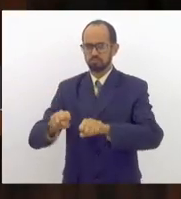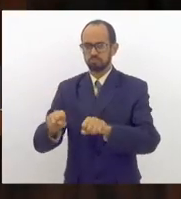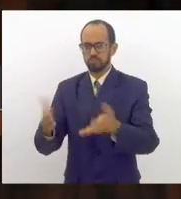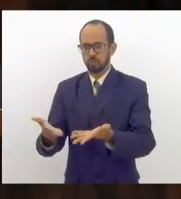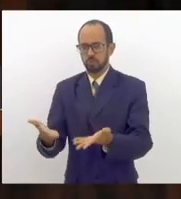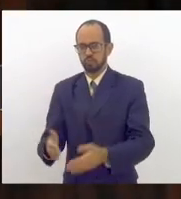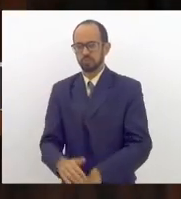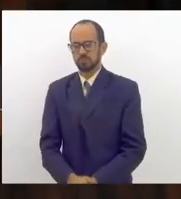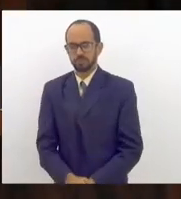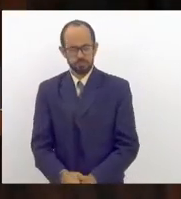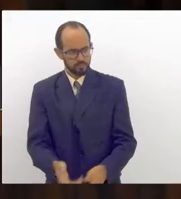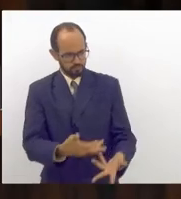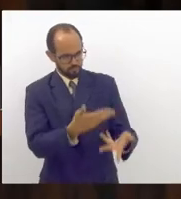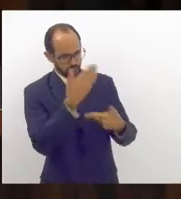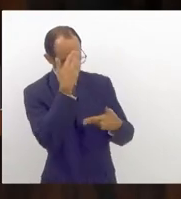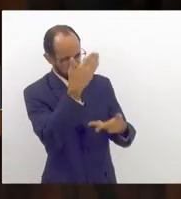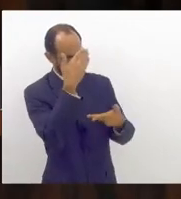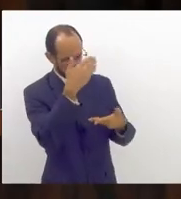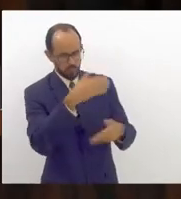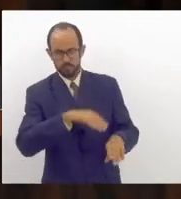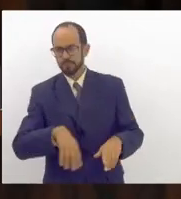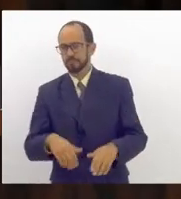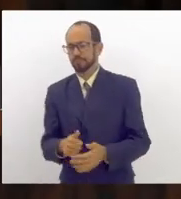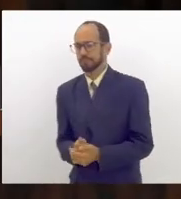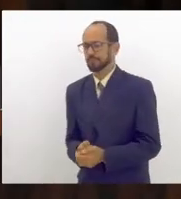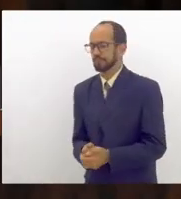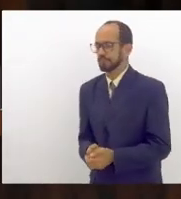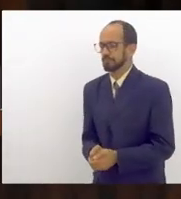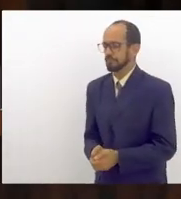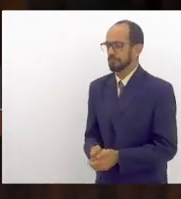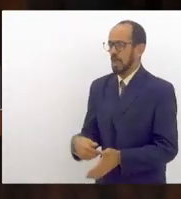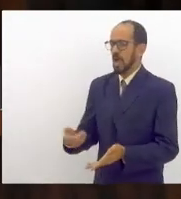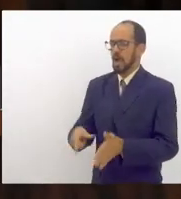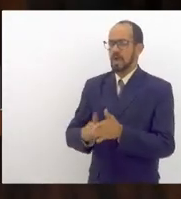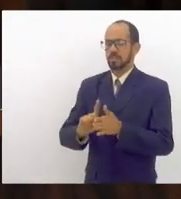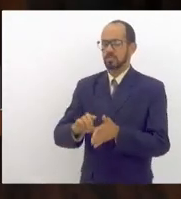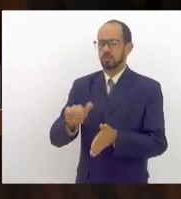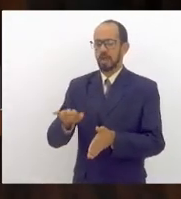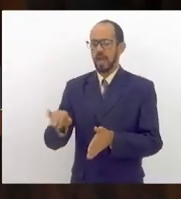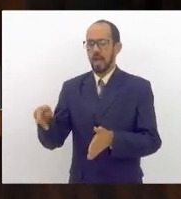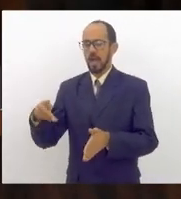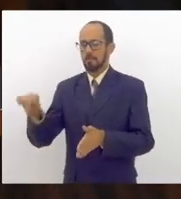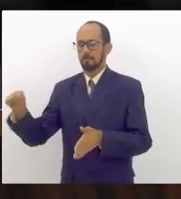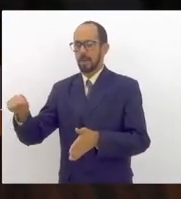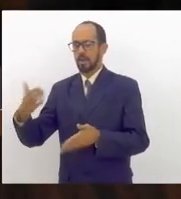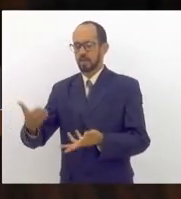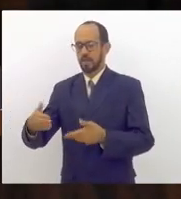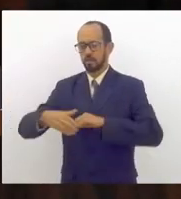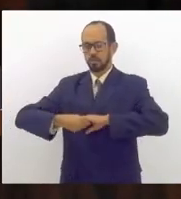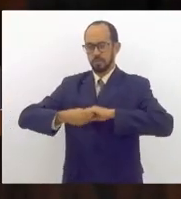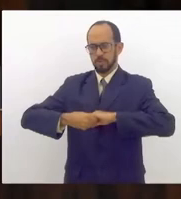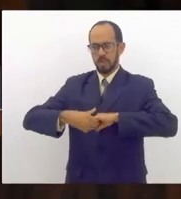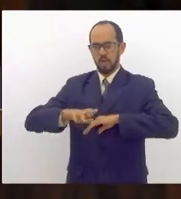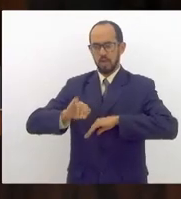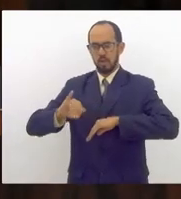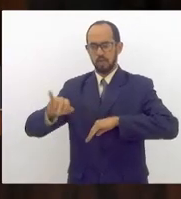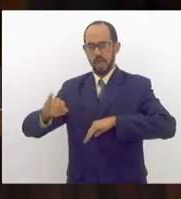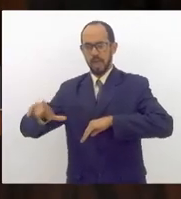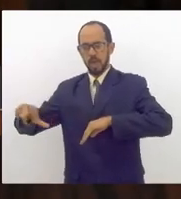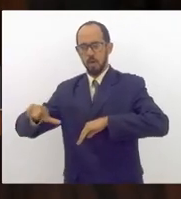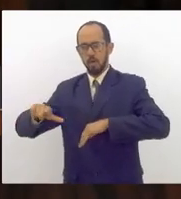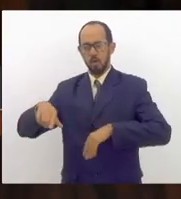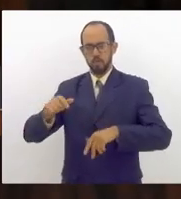como sempre antes de passar a palavra eu quero salvar também a presença de Rafael matuto